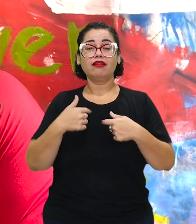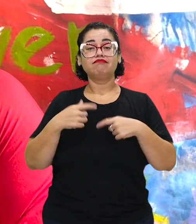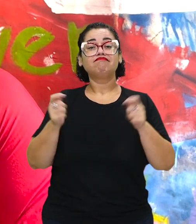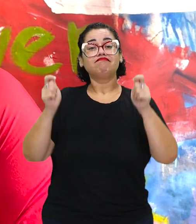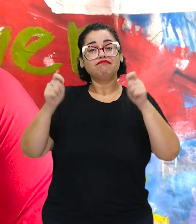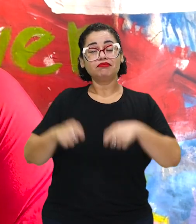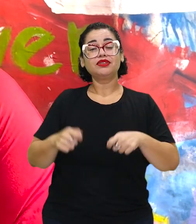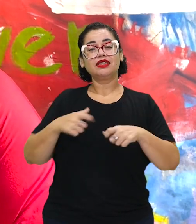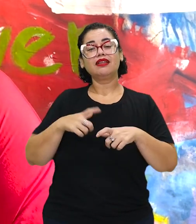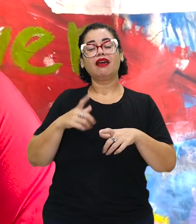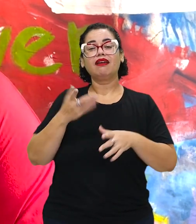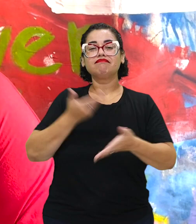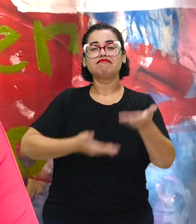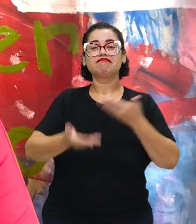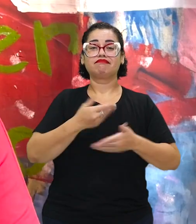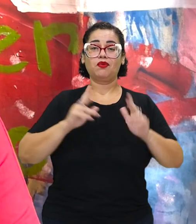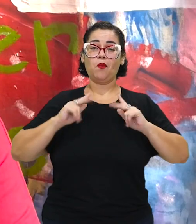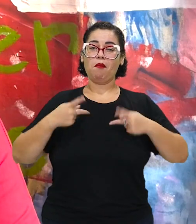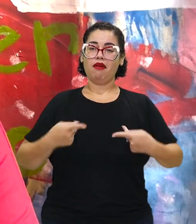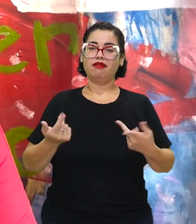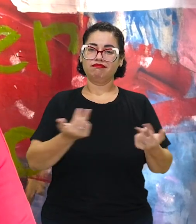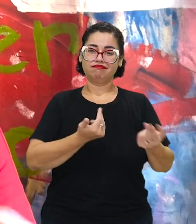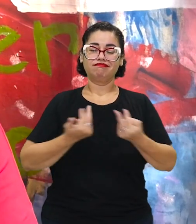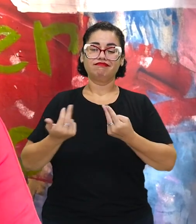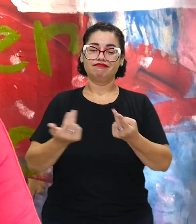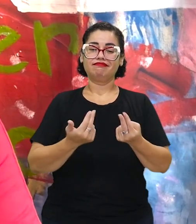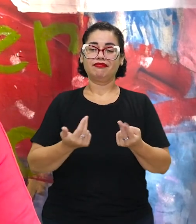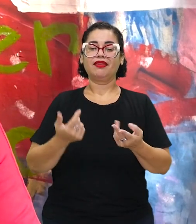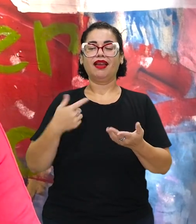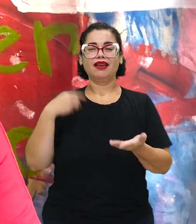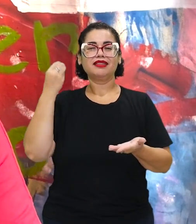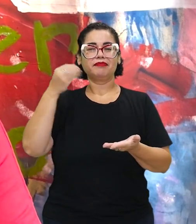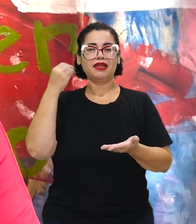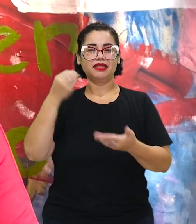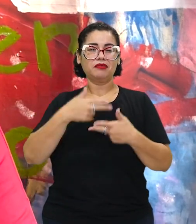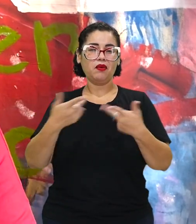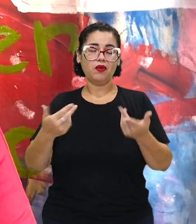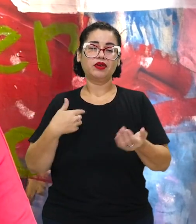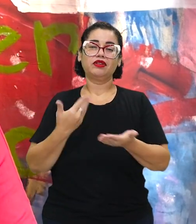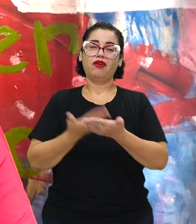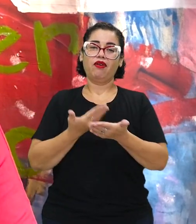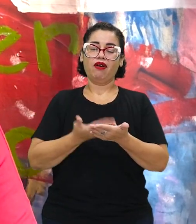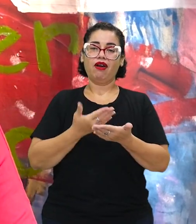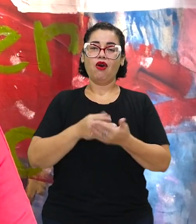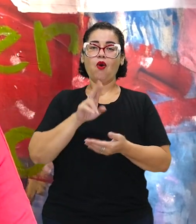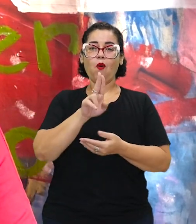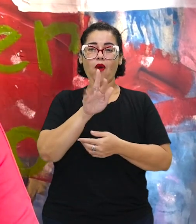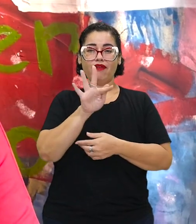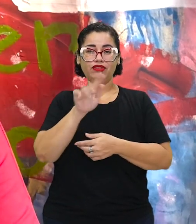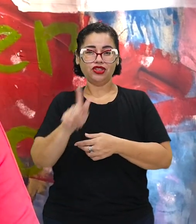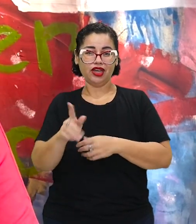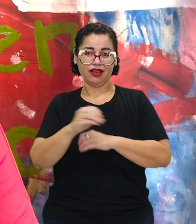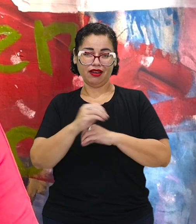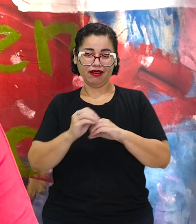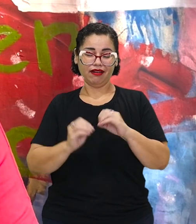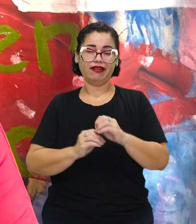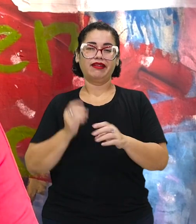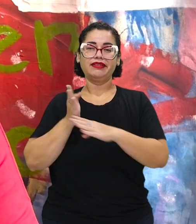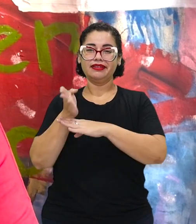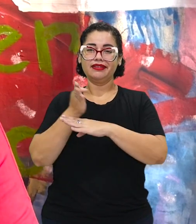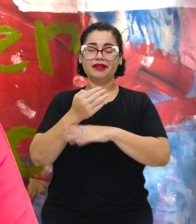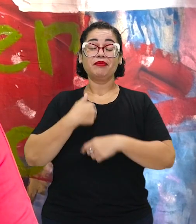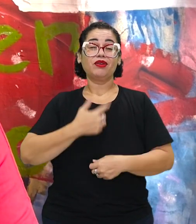onde pudesse ser humanizado. Aí depois disso foi muita coisa, né? Dei aula na UFG, porque eu